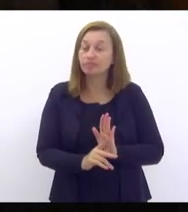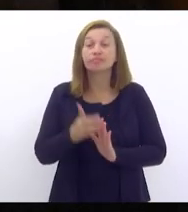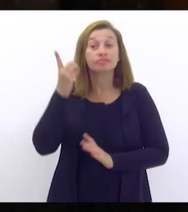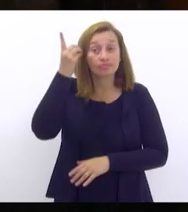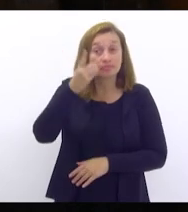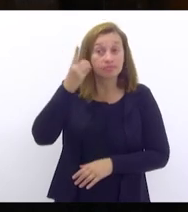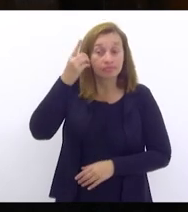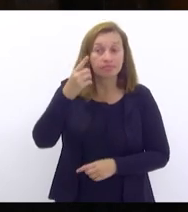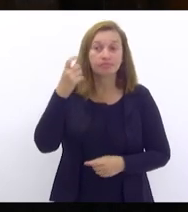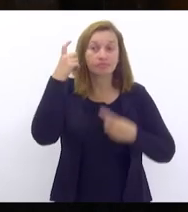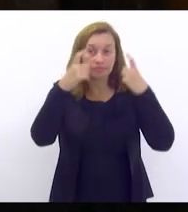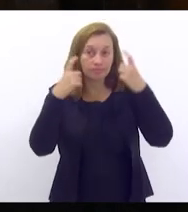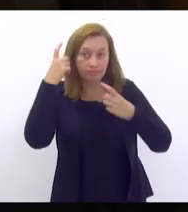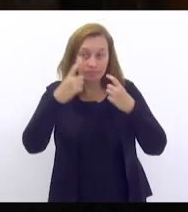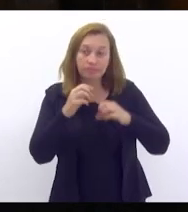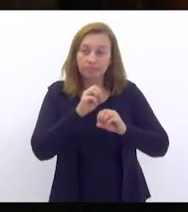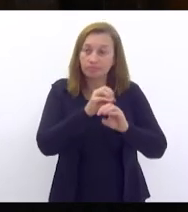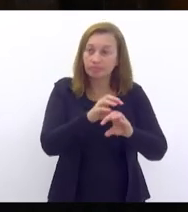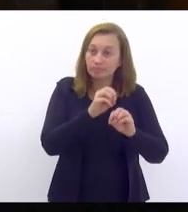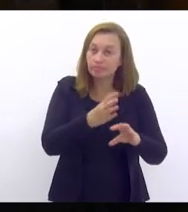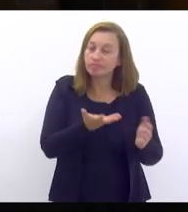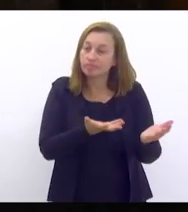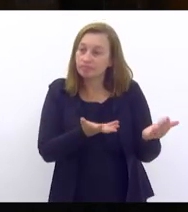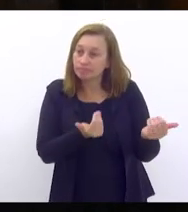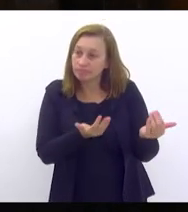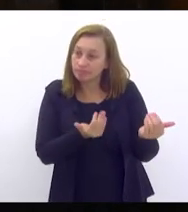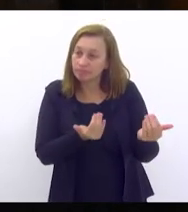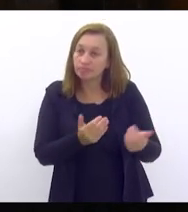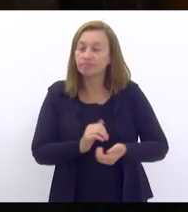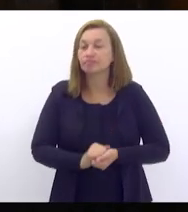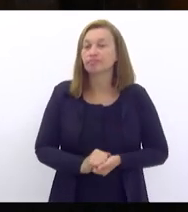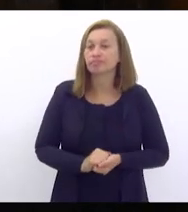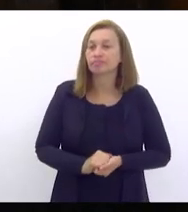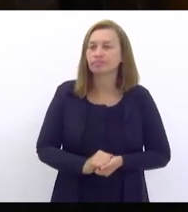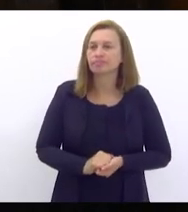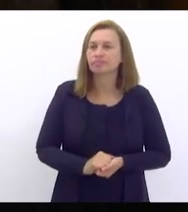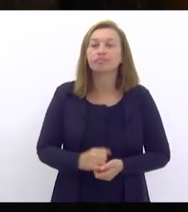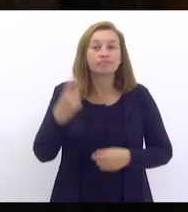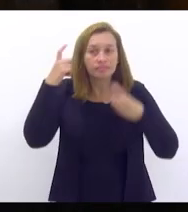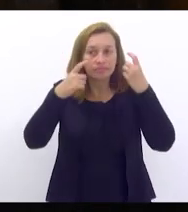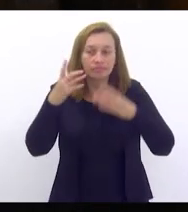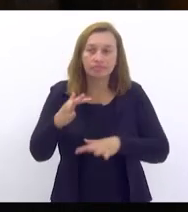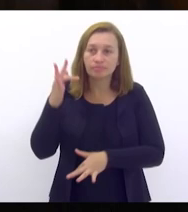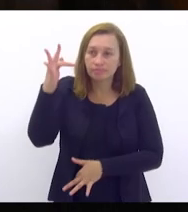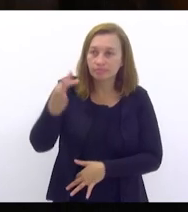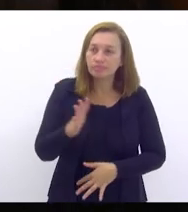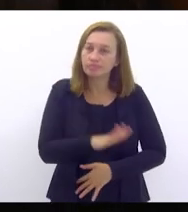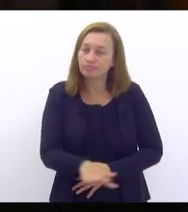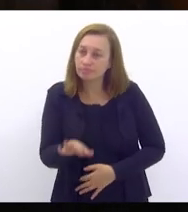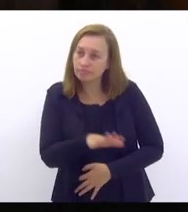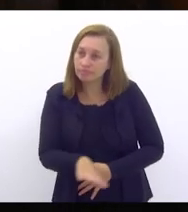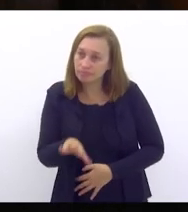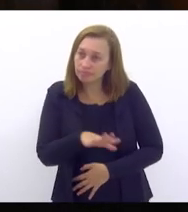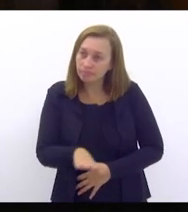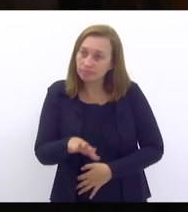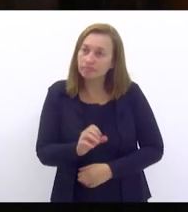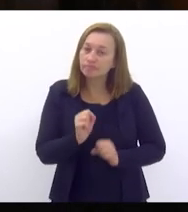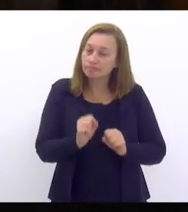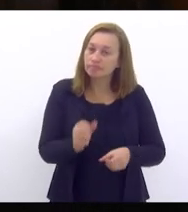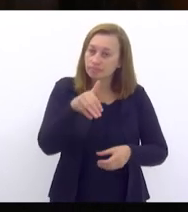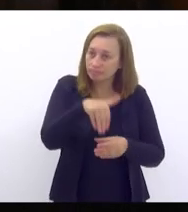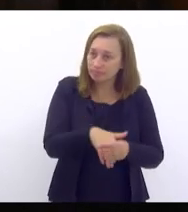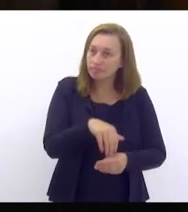que se preocupam com a educação dos nossos jovens, que se preocupam com o futuro das nossas crianças, possa